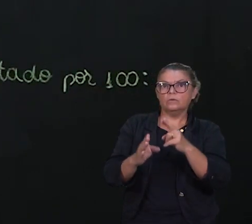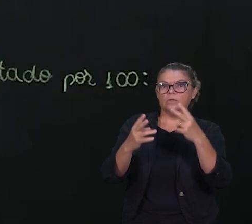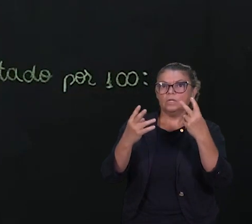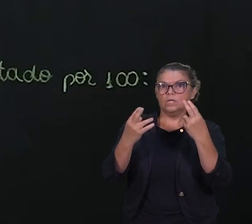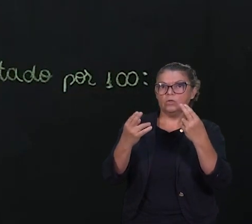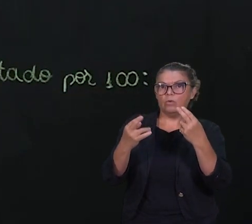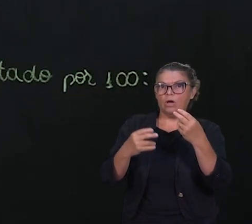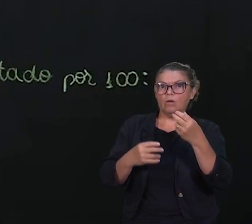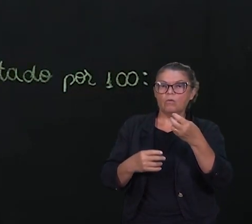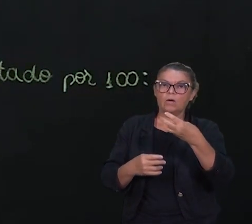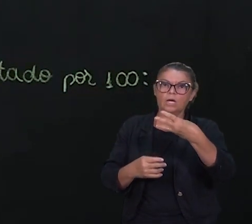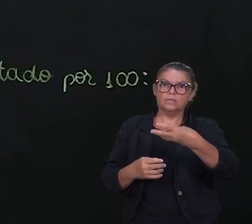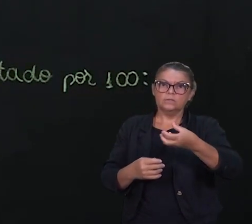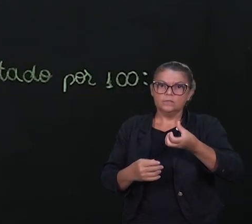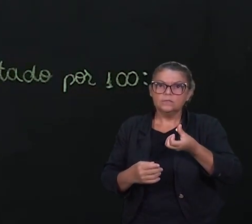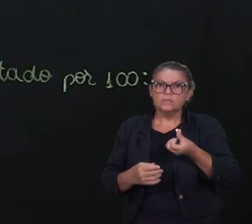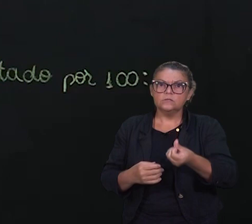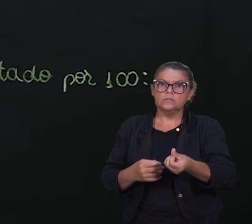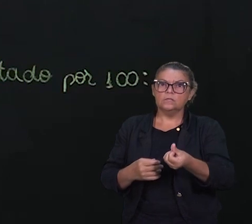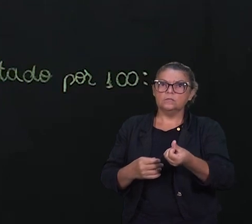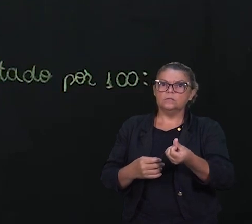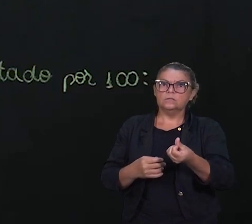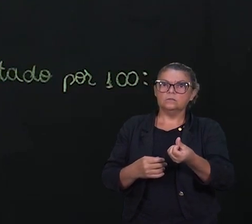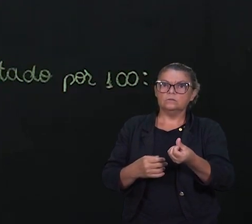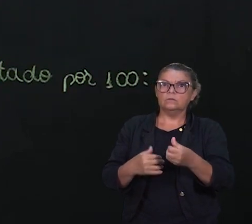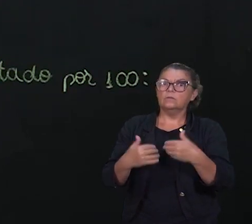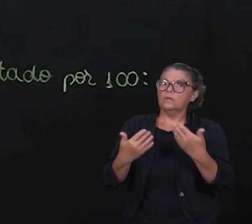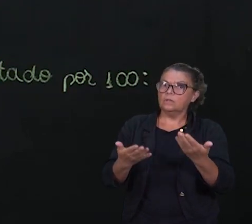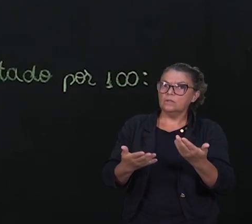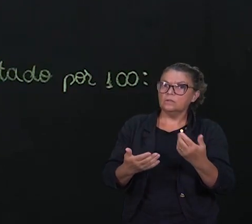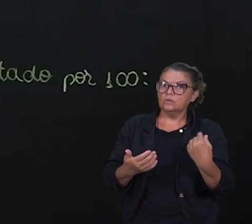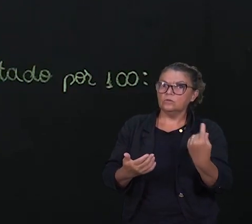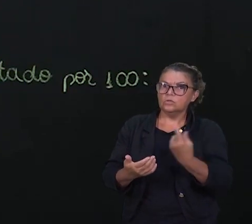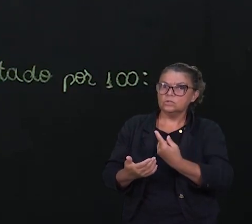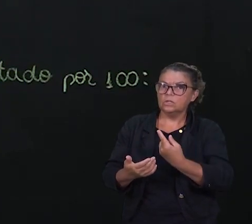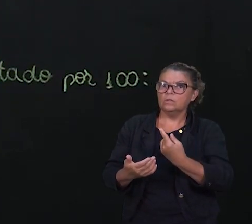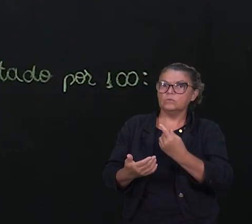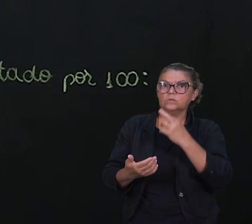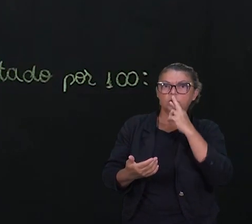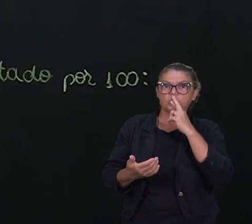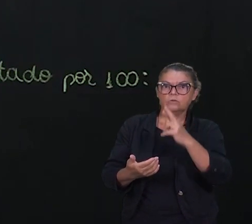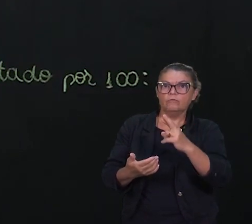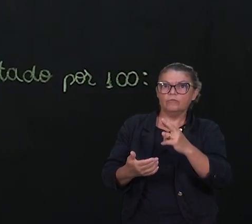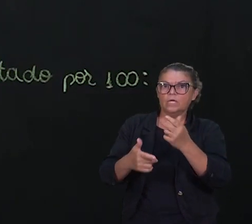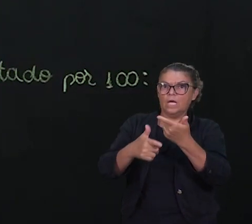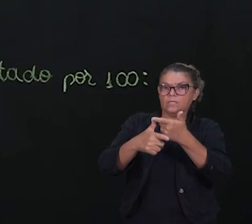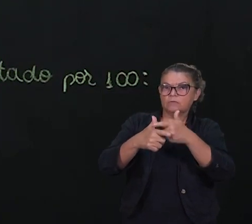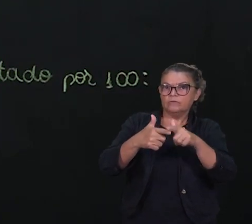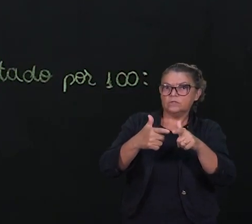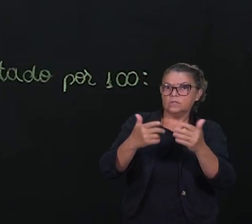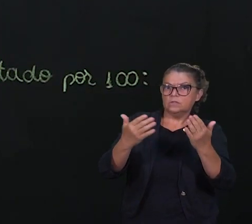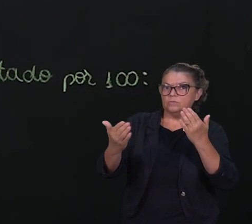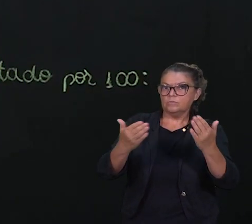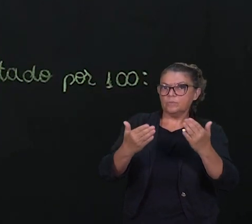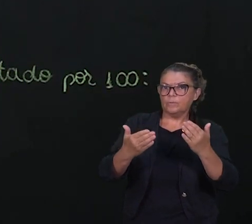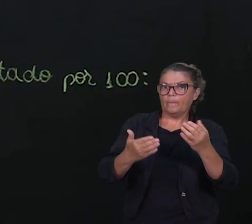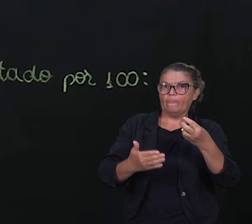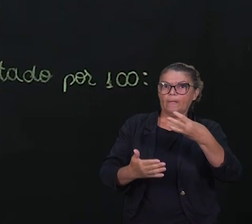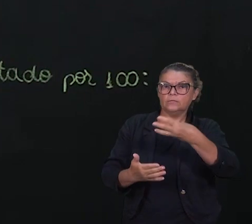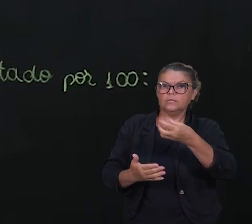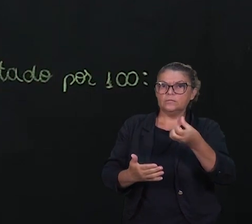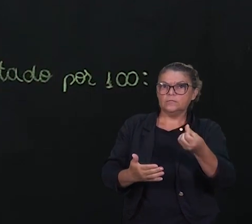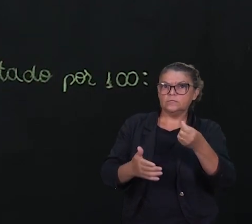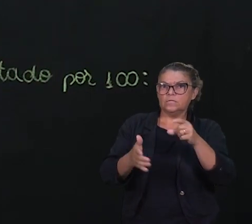igual a 36. Logo então, a gente vai ter que resolver a divisão entre quem? Entre